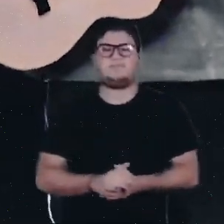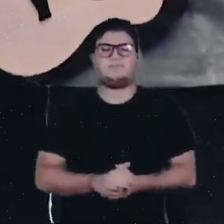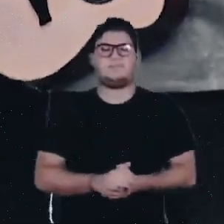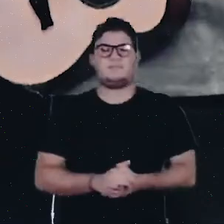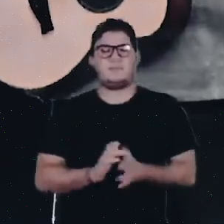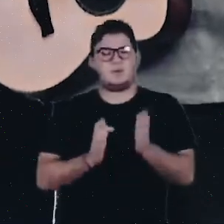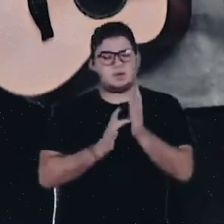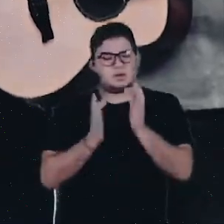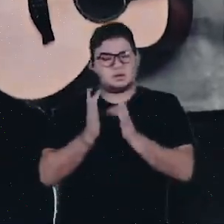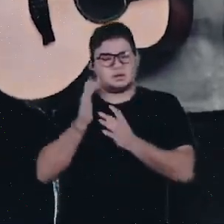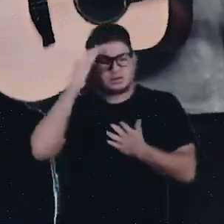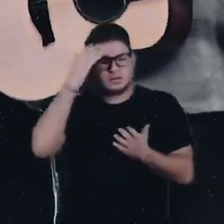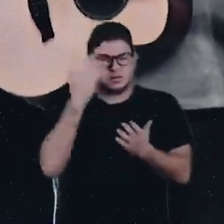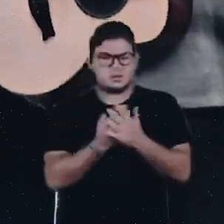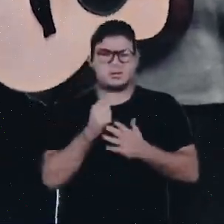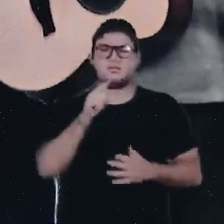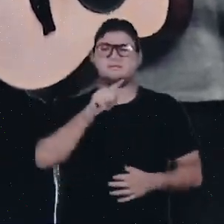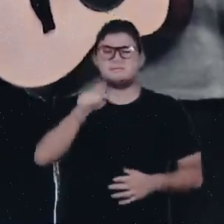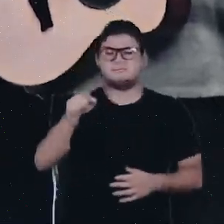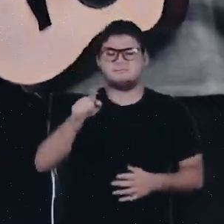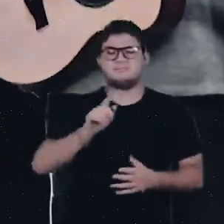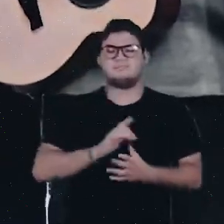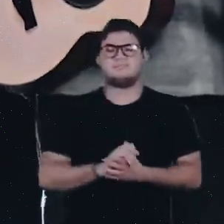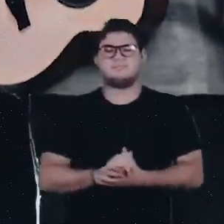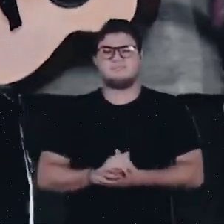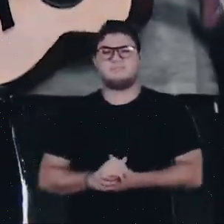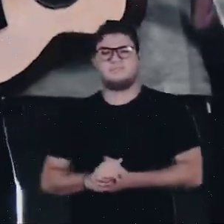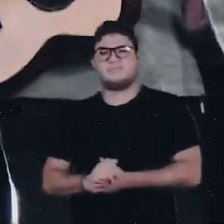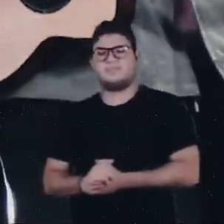Jesus acredita em você.